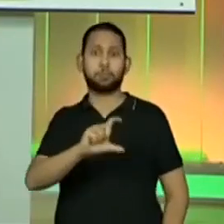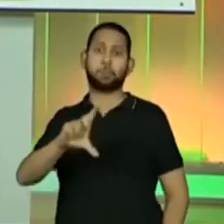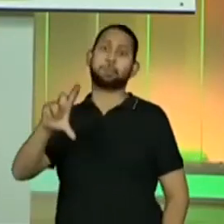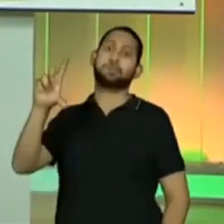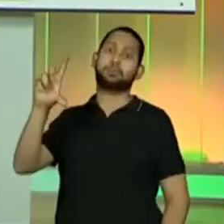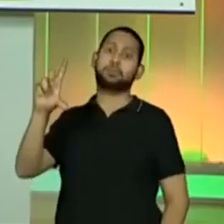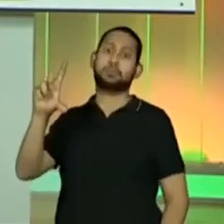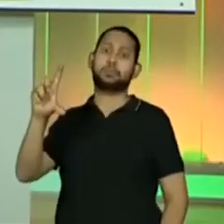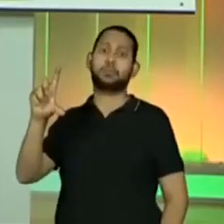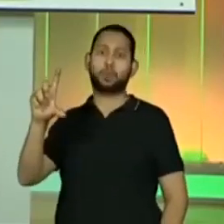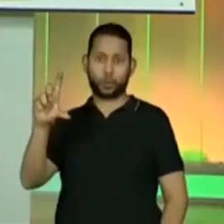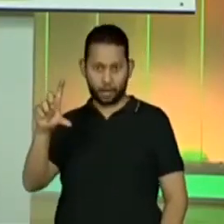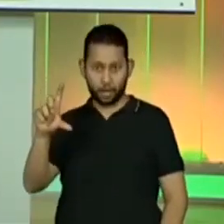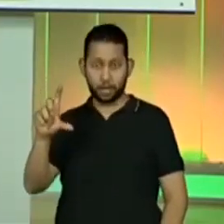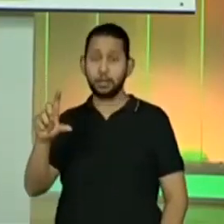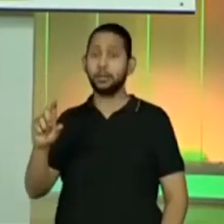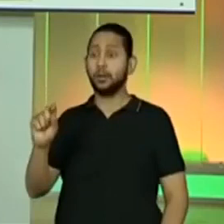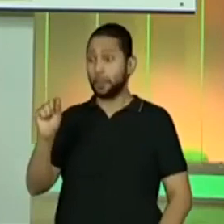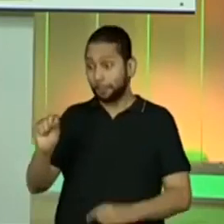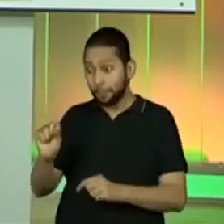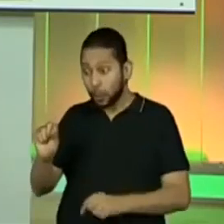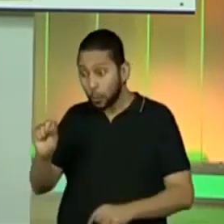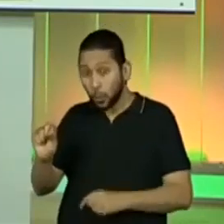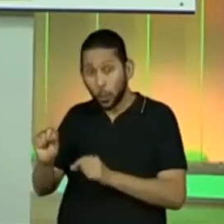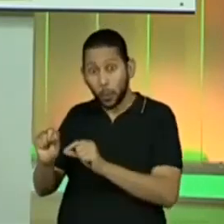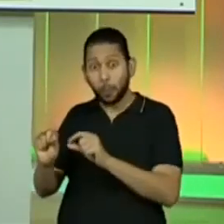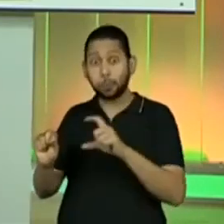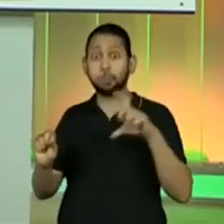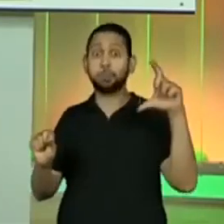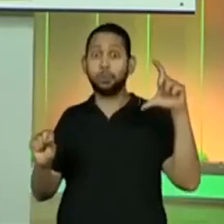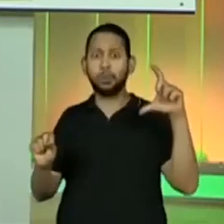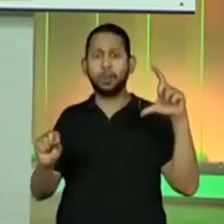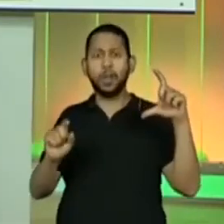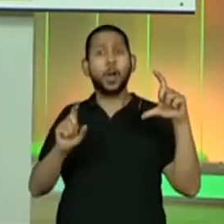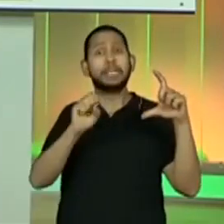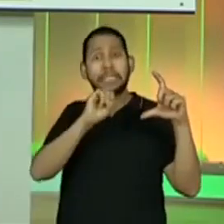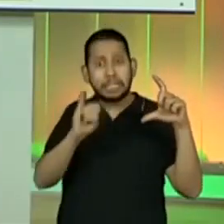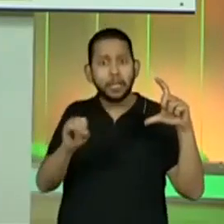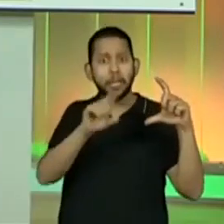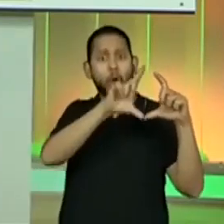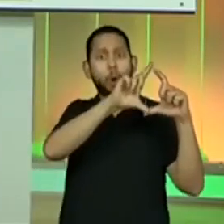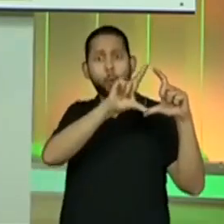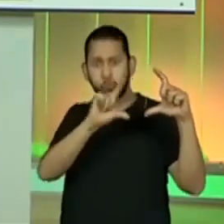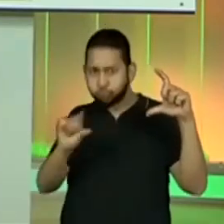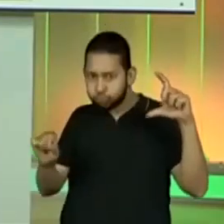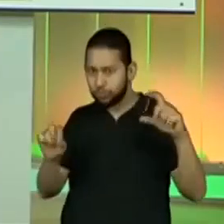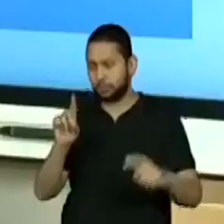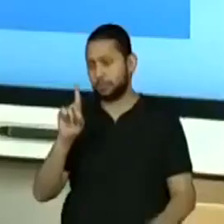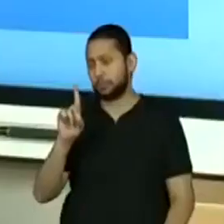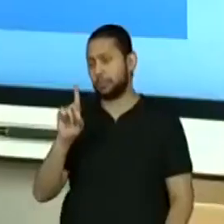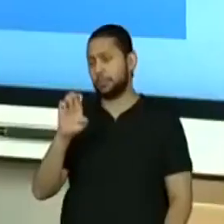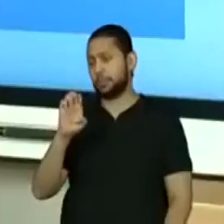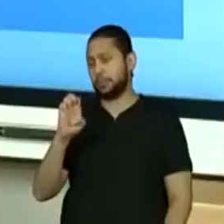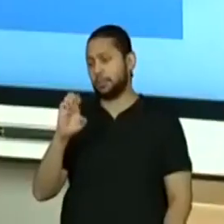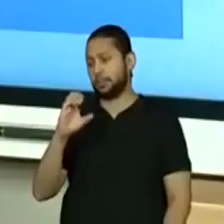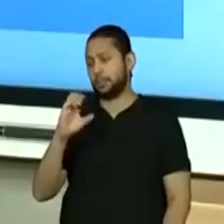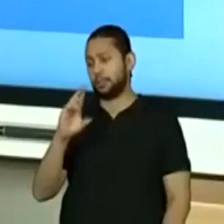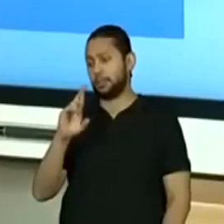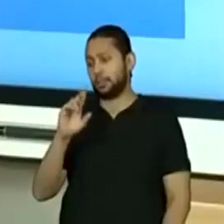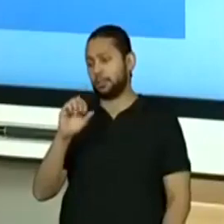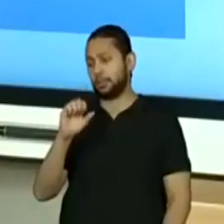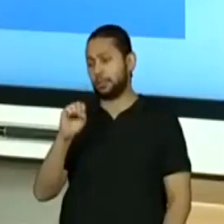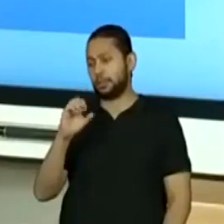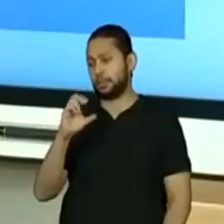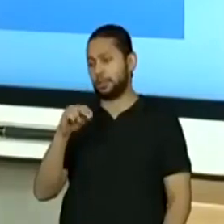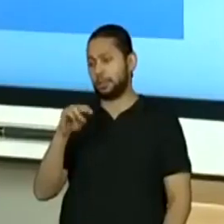do maior para o menor. E aí vira decrescente, combinado? Outra coisa bem importante que você